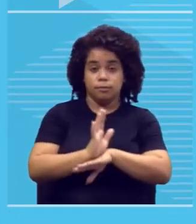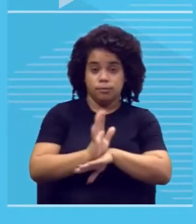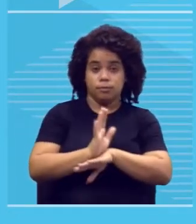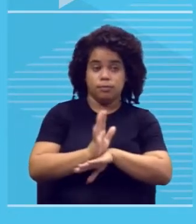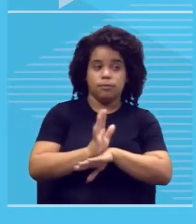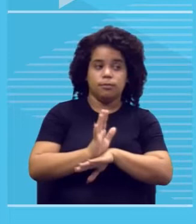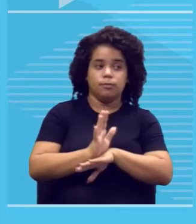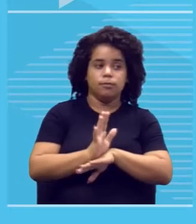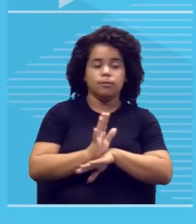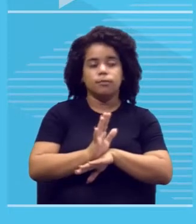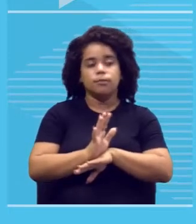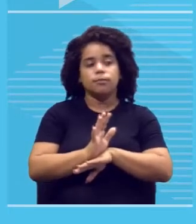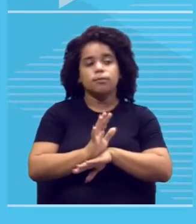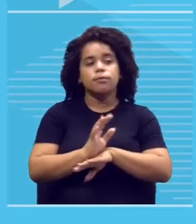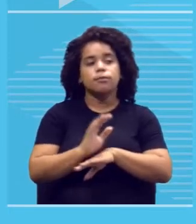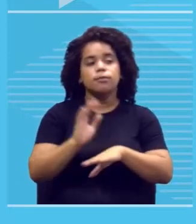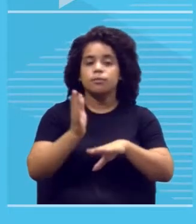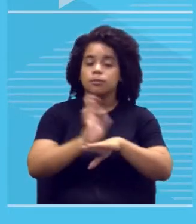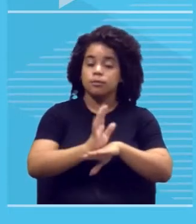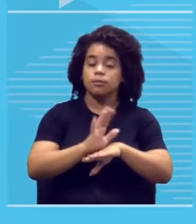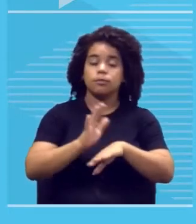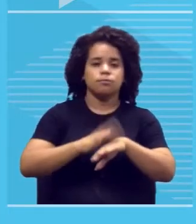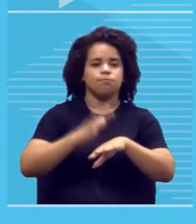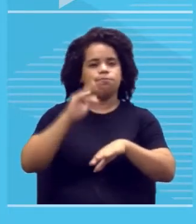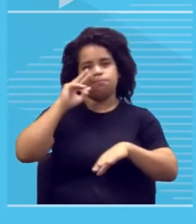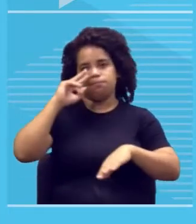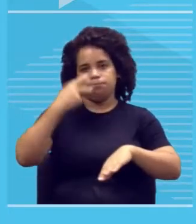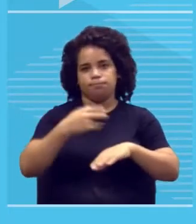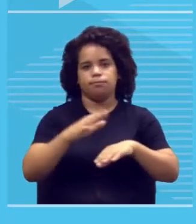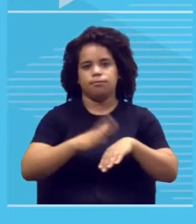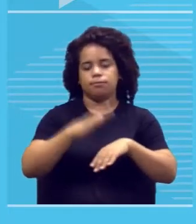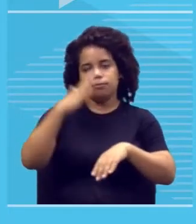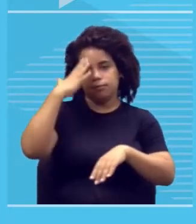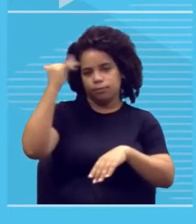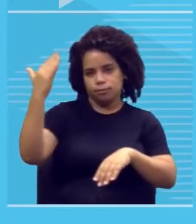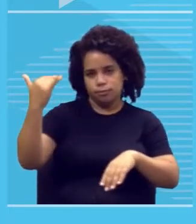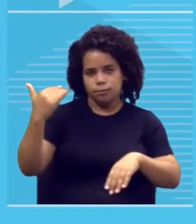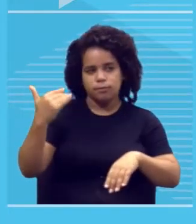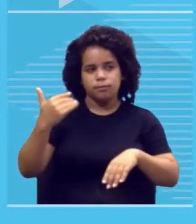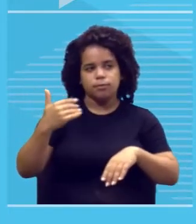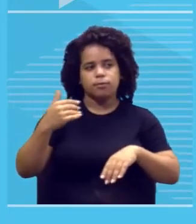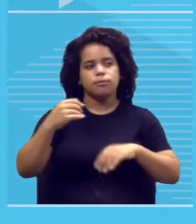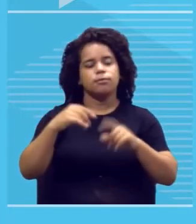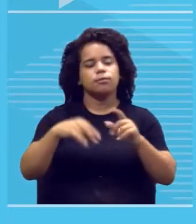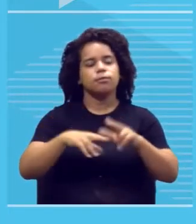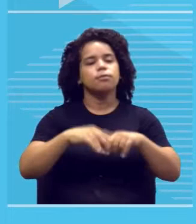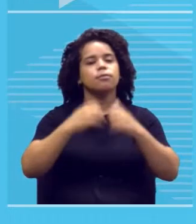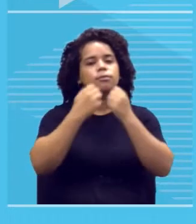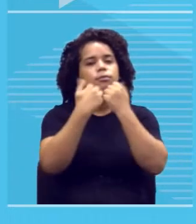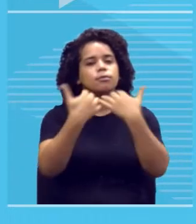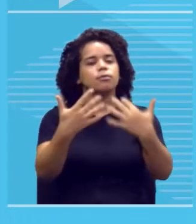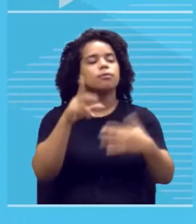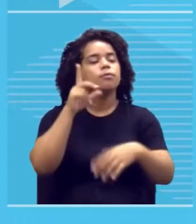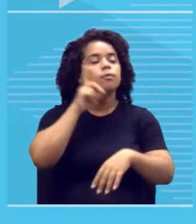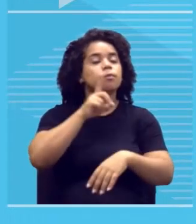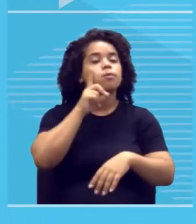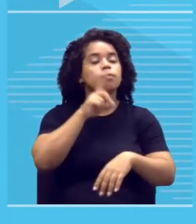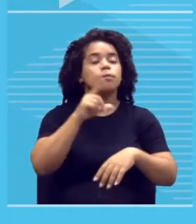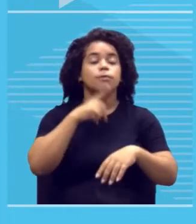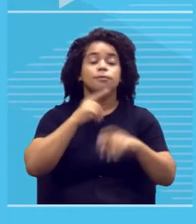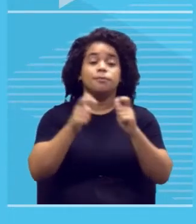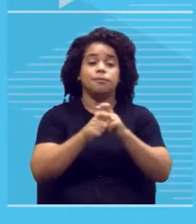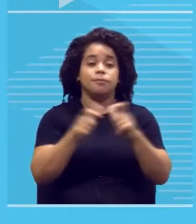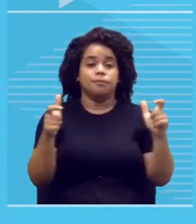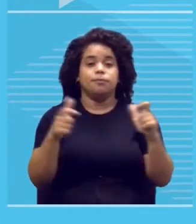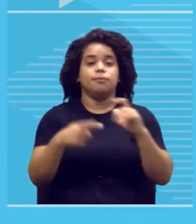como é que vou dizer os mais reconhecidos os mais louvados pelo público norte-americano em sua maioria